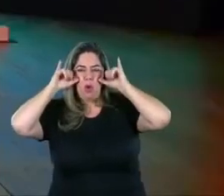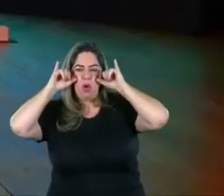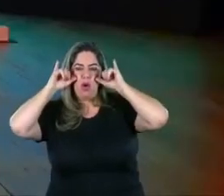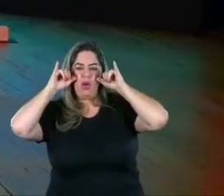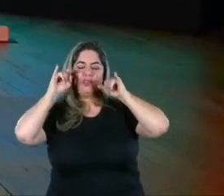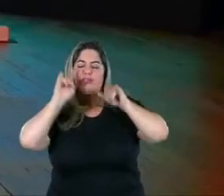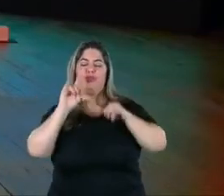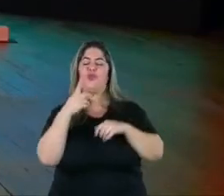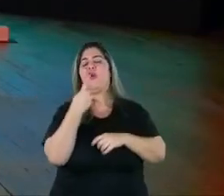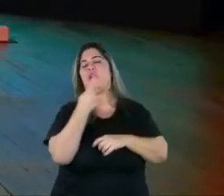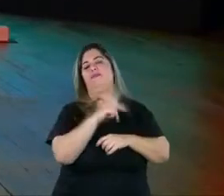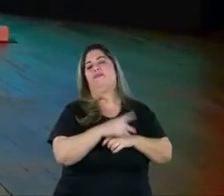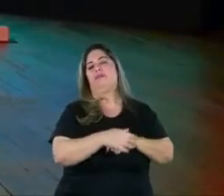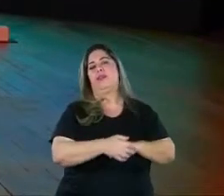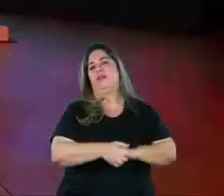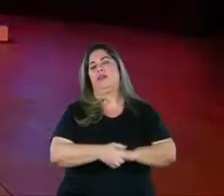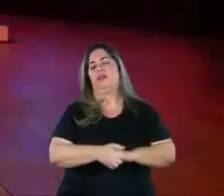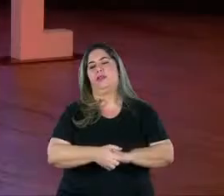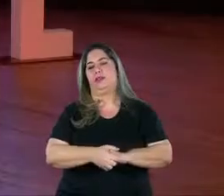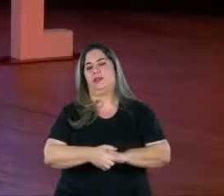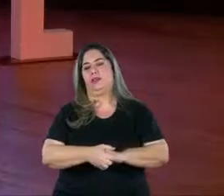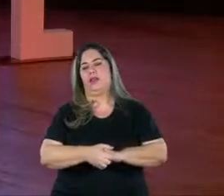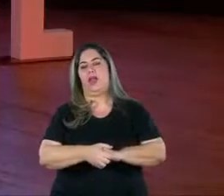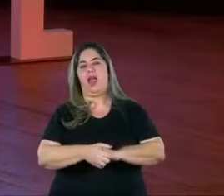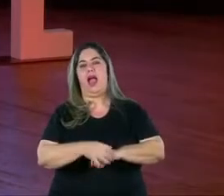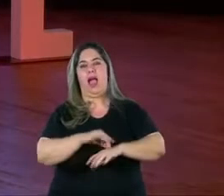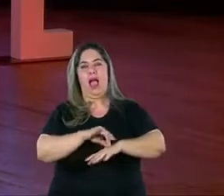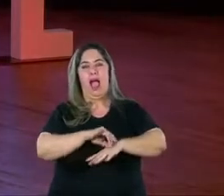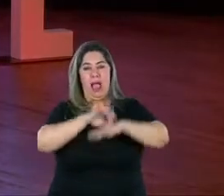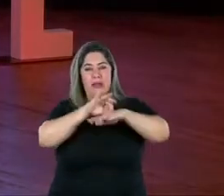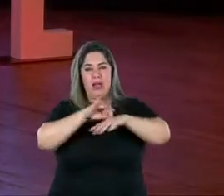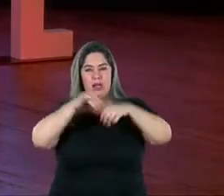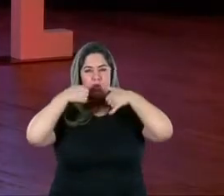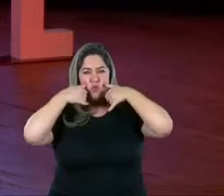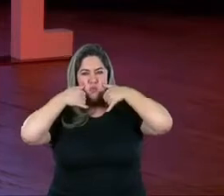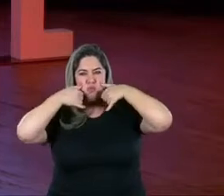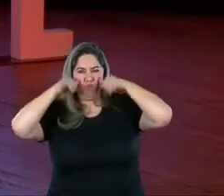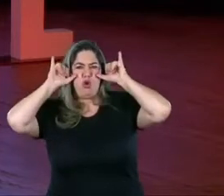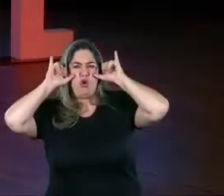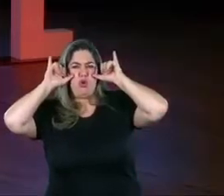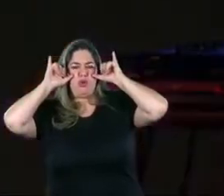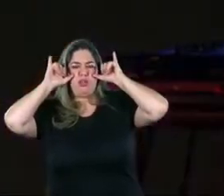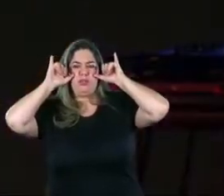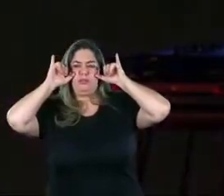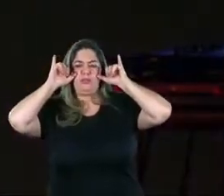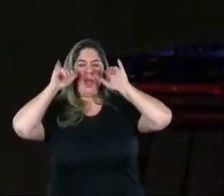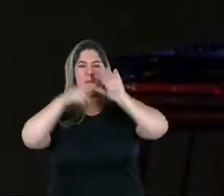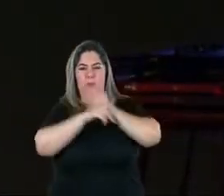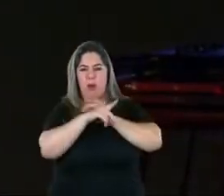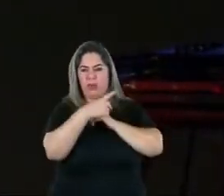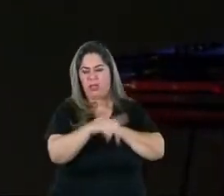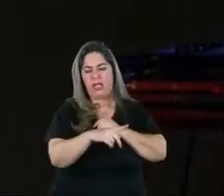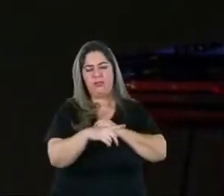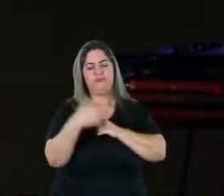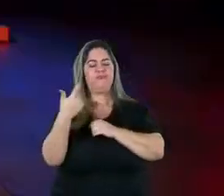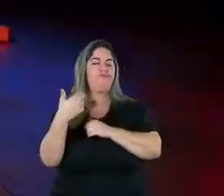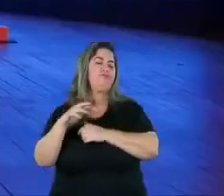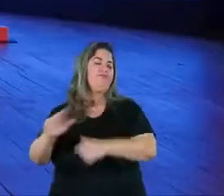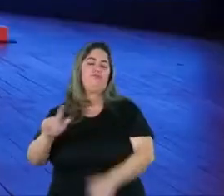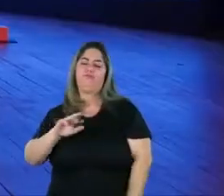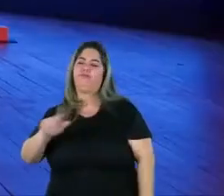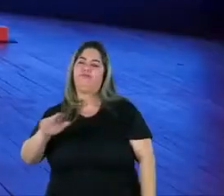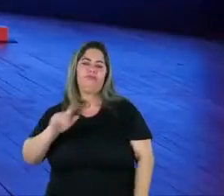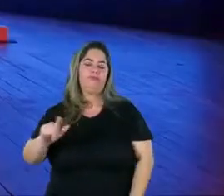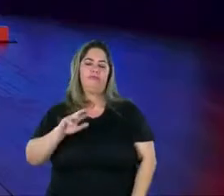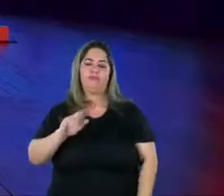do boi. A carne de boi não é do boi. Não